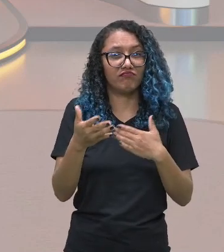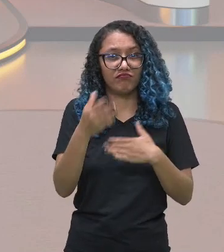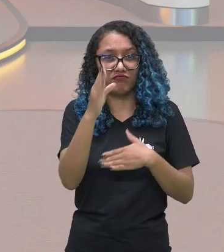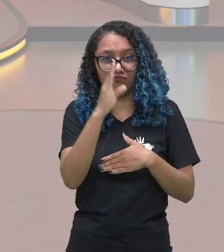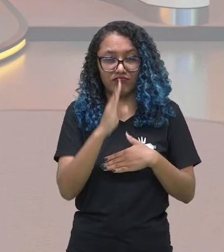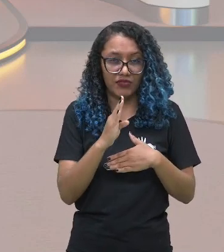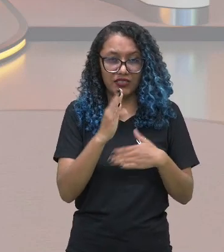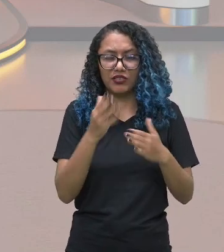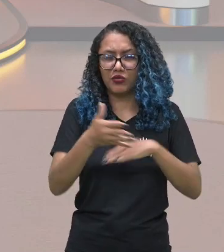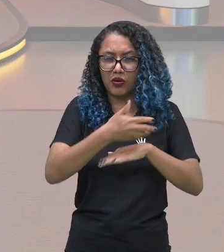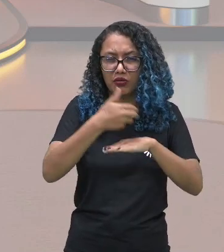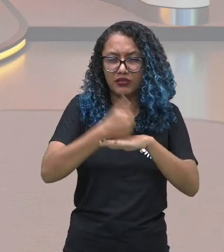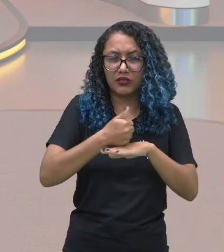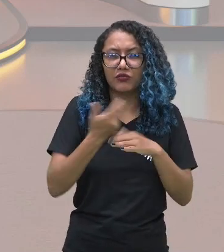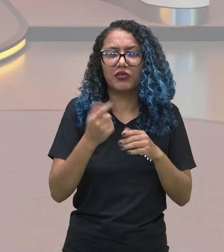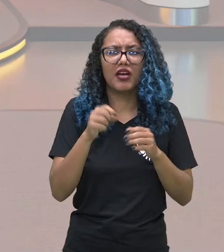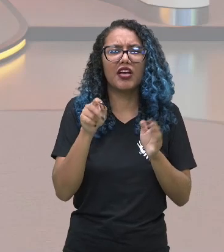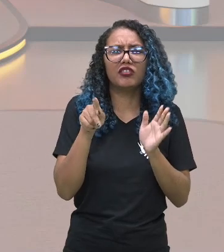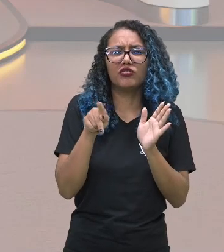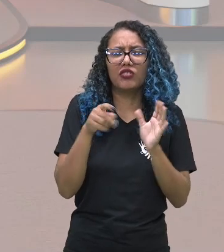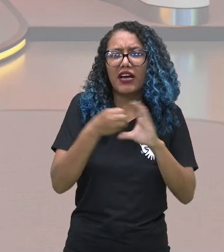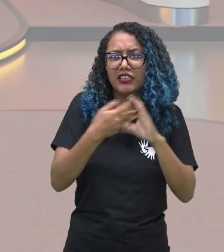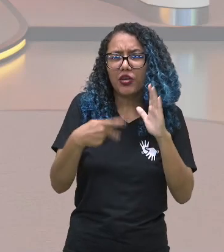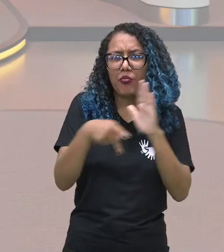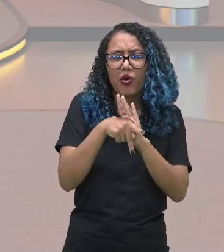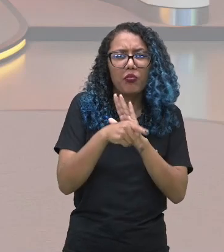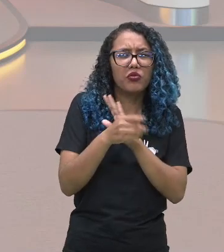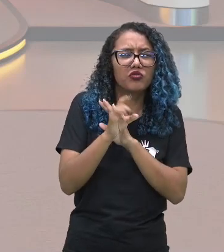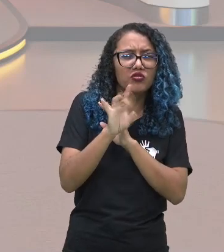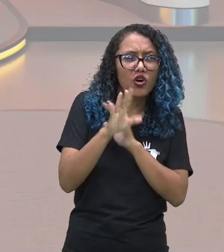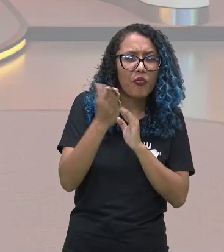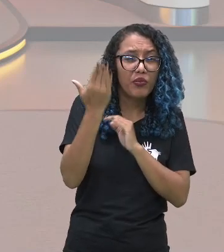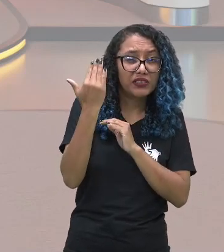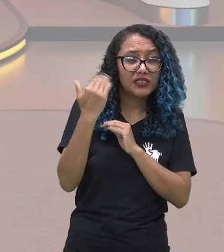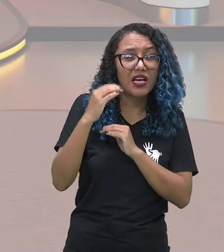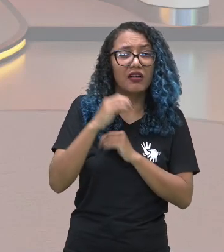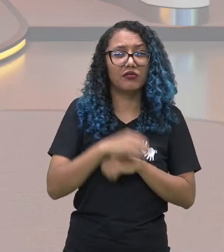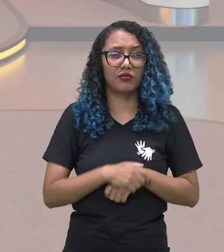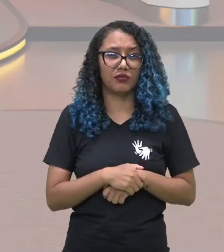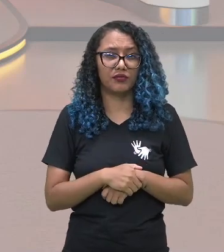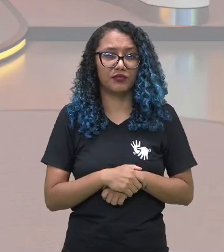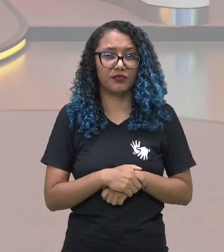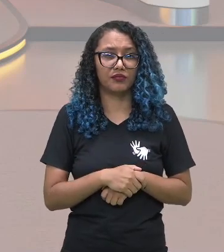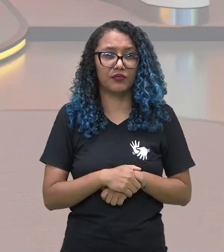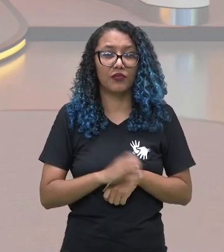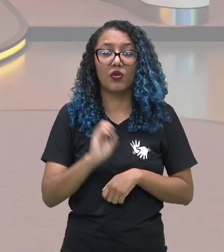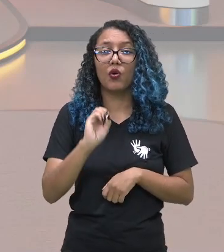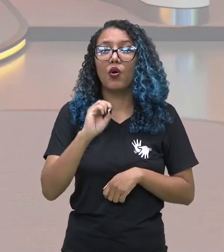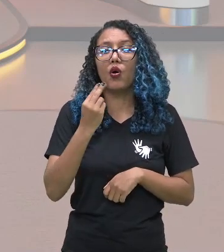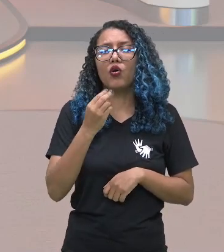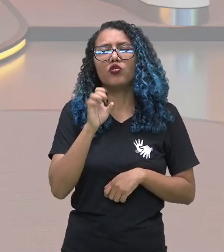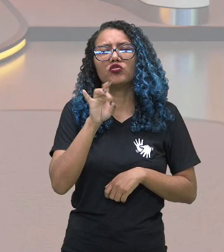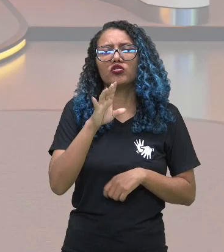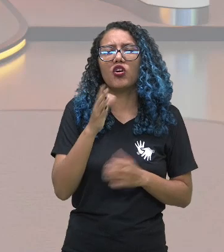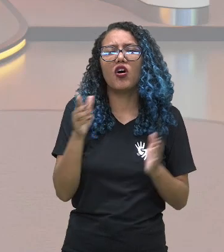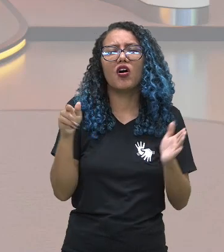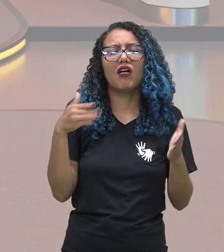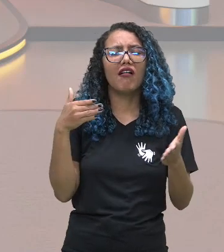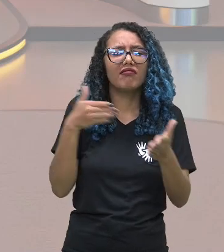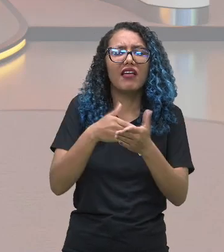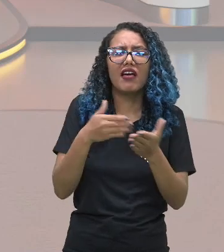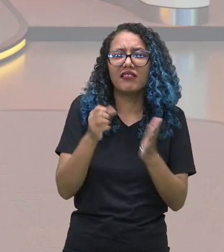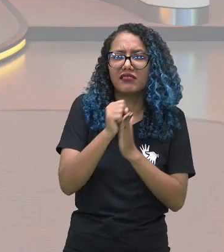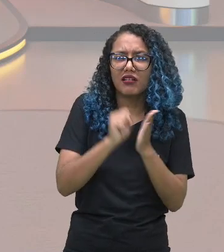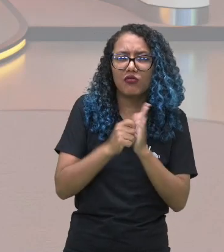que são coisas do passado? Ou o Brasil viveu isso somente até o século XX